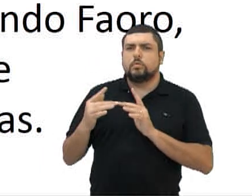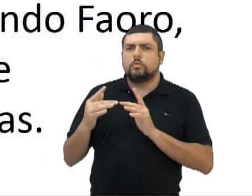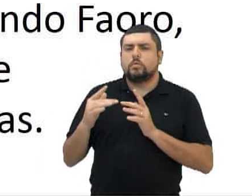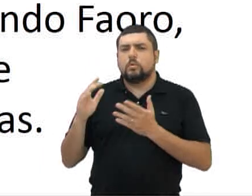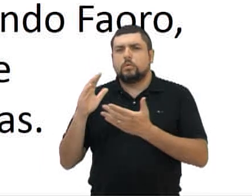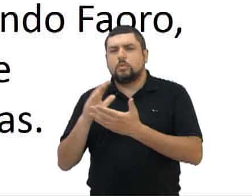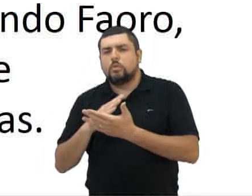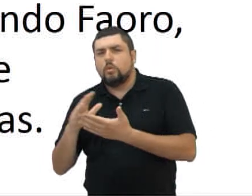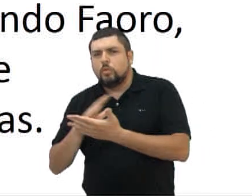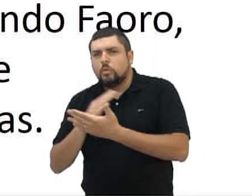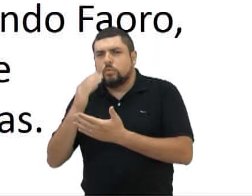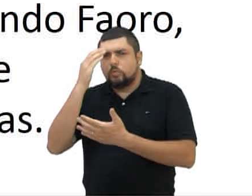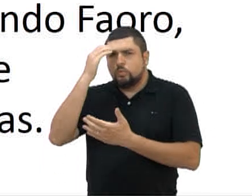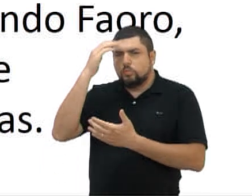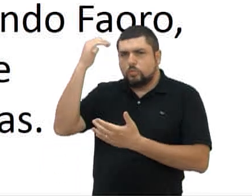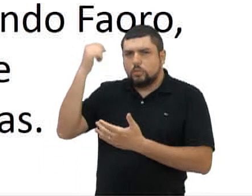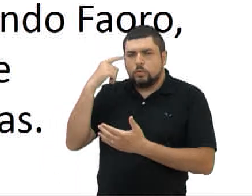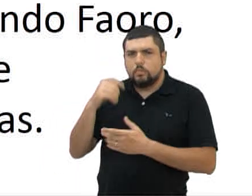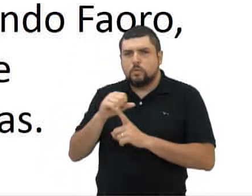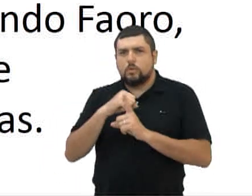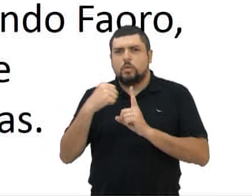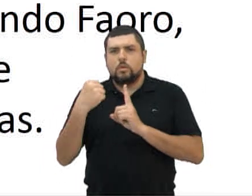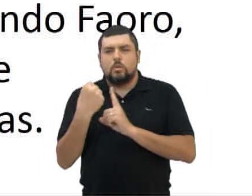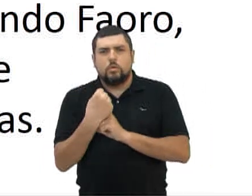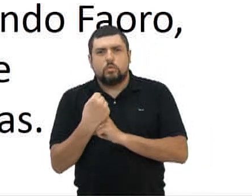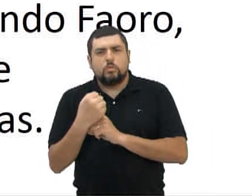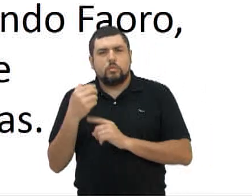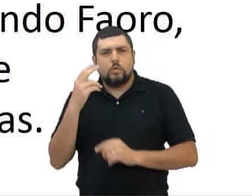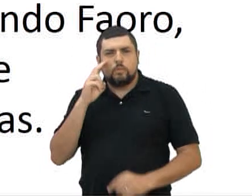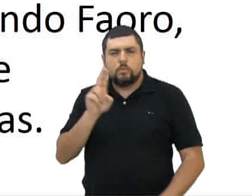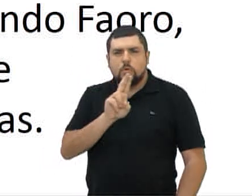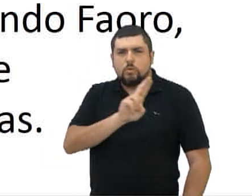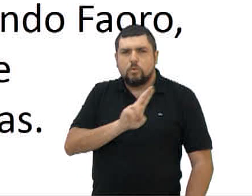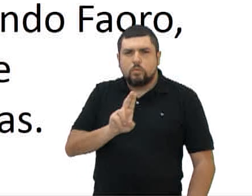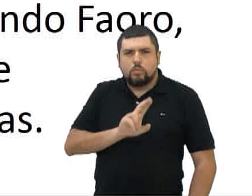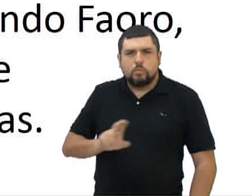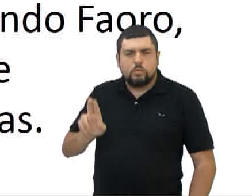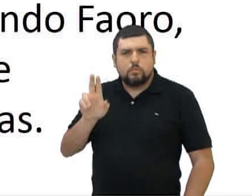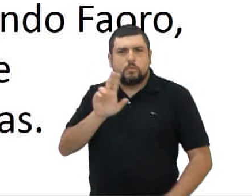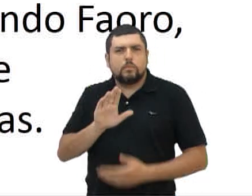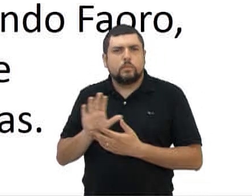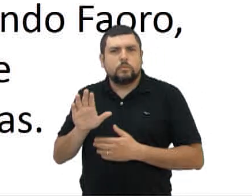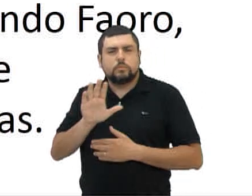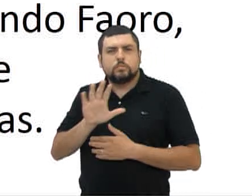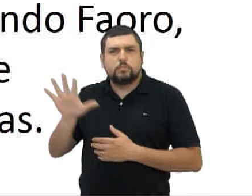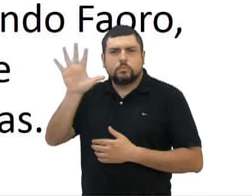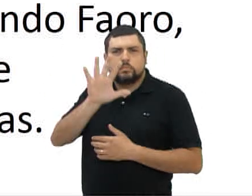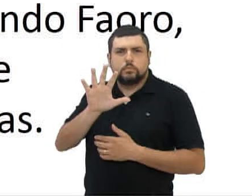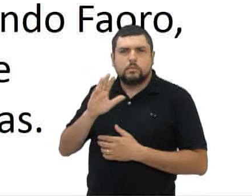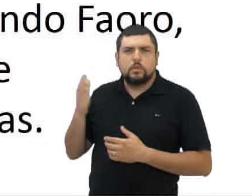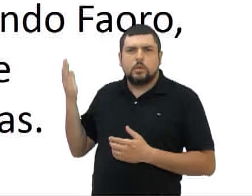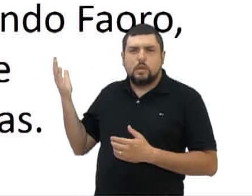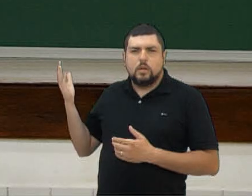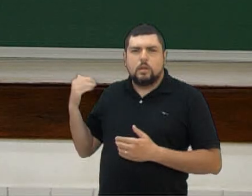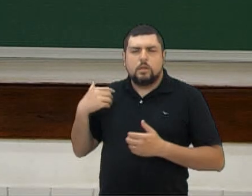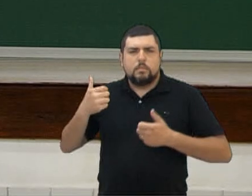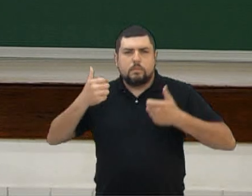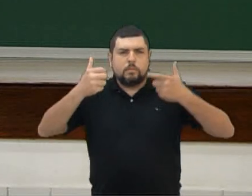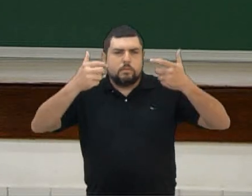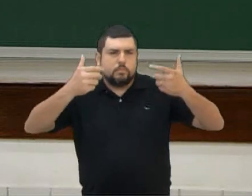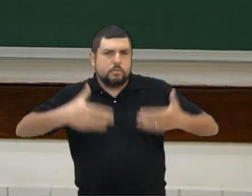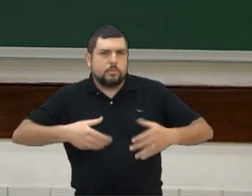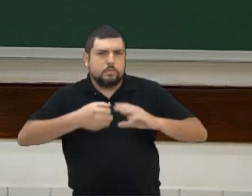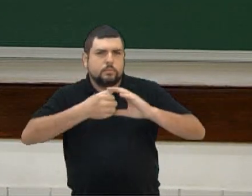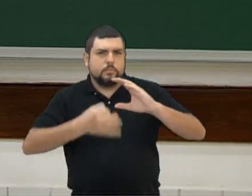que são Raimundo Faoro, Caio Prado Júnior, Vitor Nunes Leal, que apresentam essas características que foram